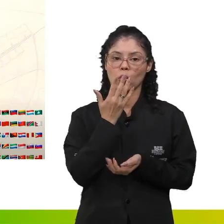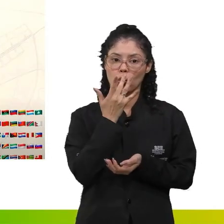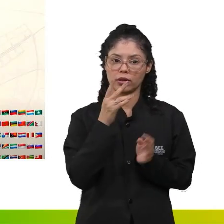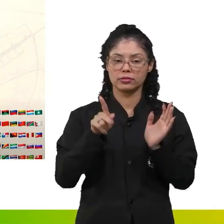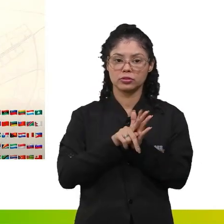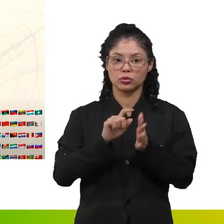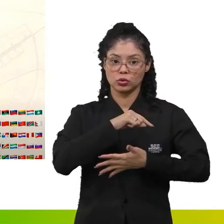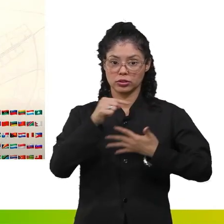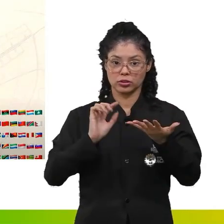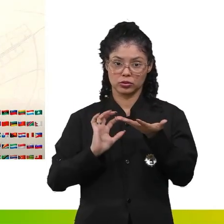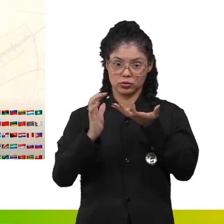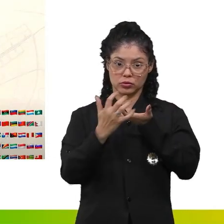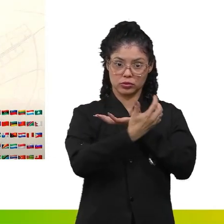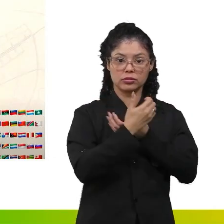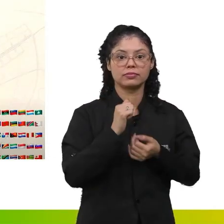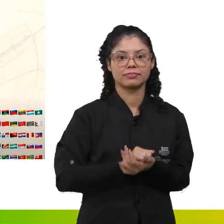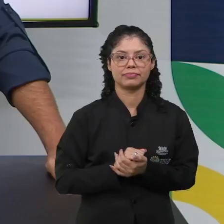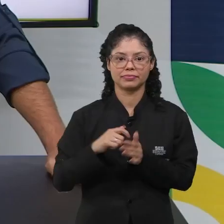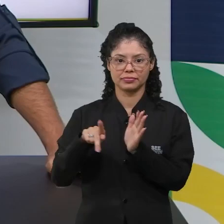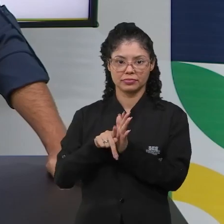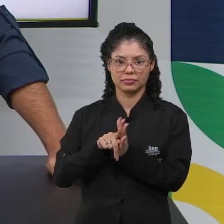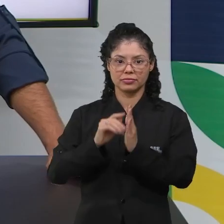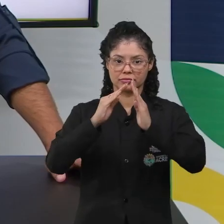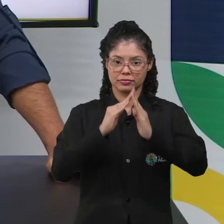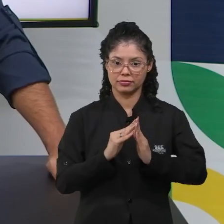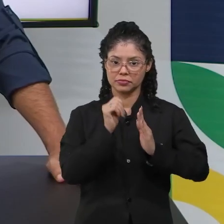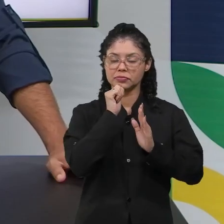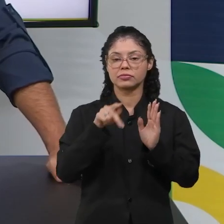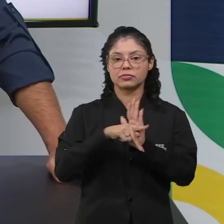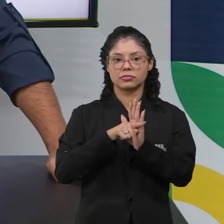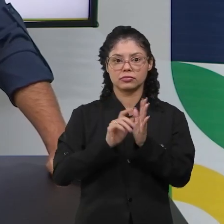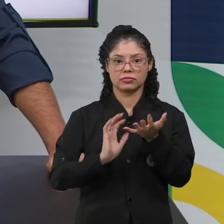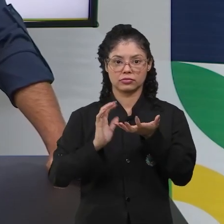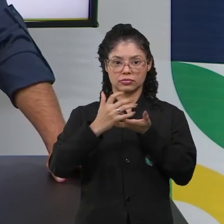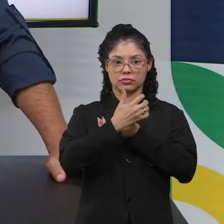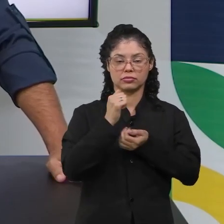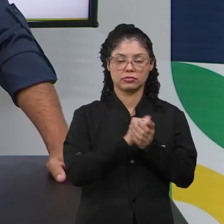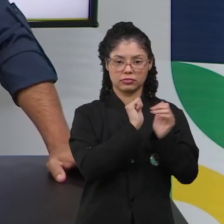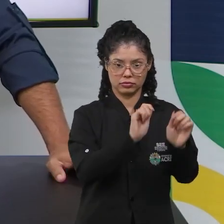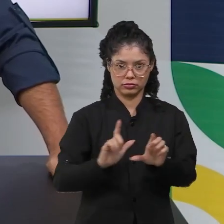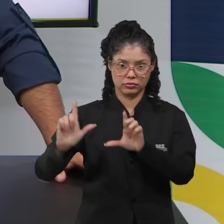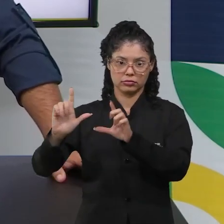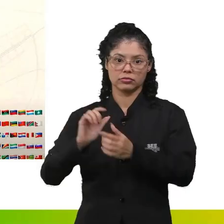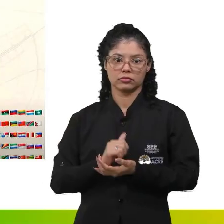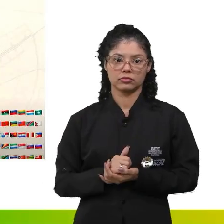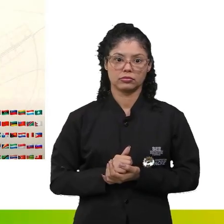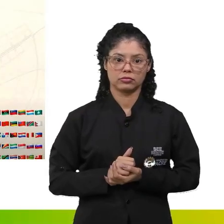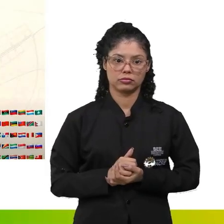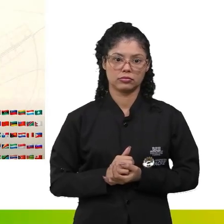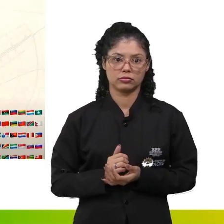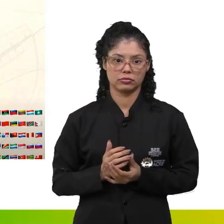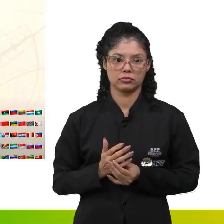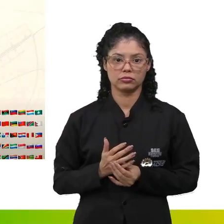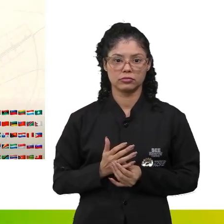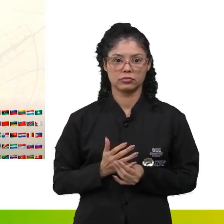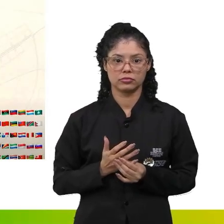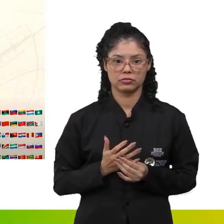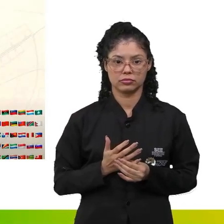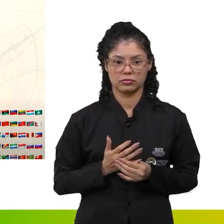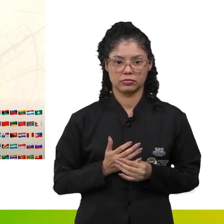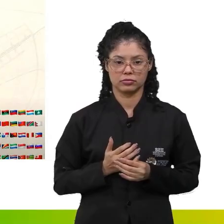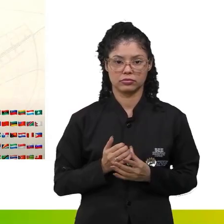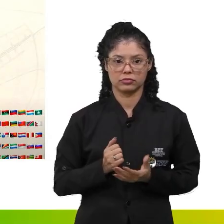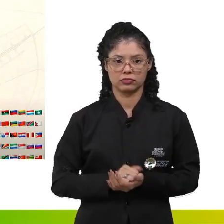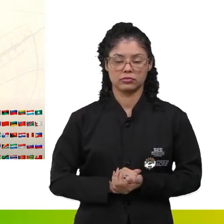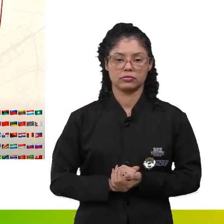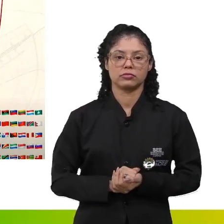5 continentes habitados. Aqui é dos anéis olímpicos. Foca na tela só para eu fazer uma ilustração aqui rapidamente.